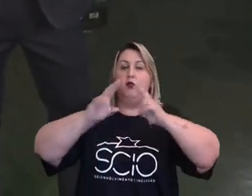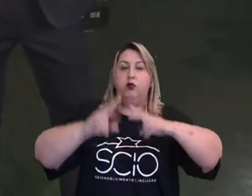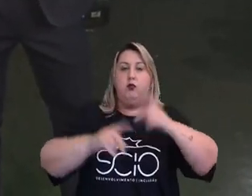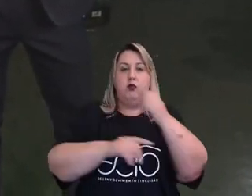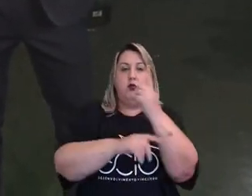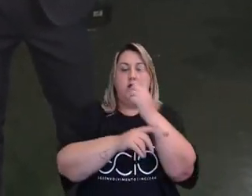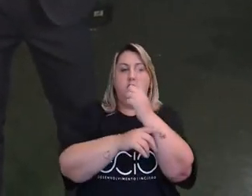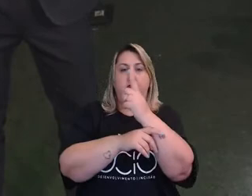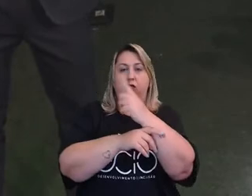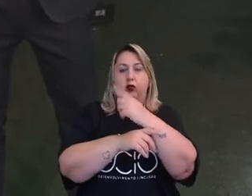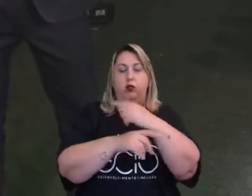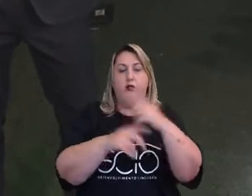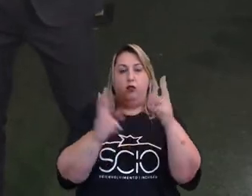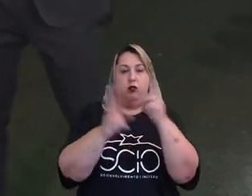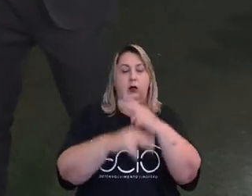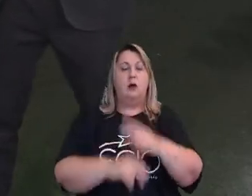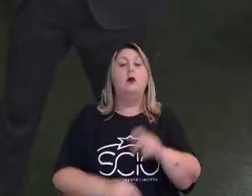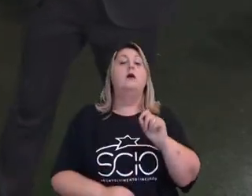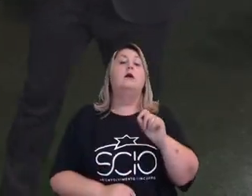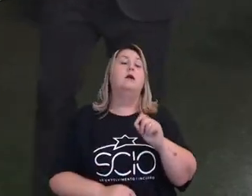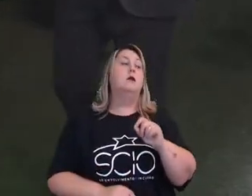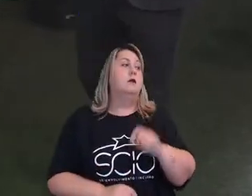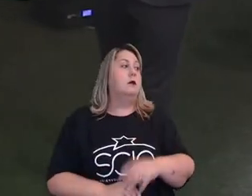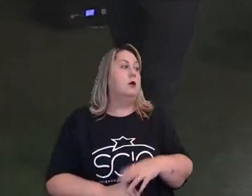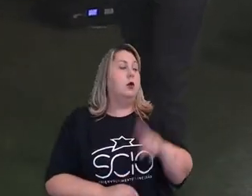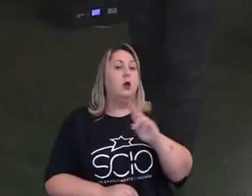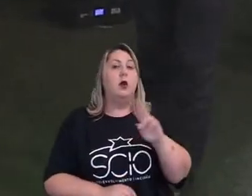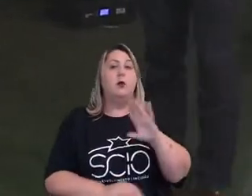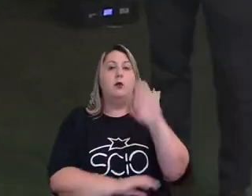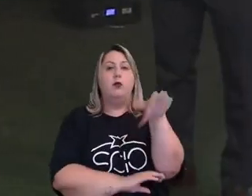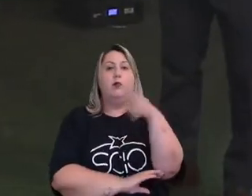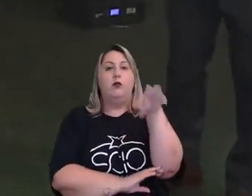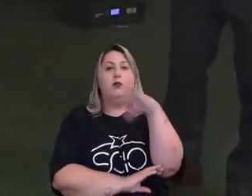participou do quiz essa semana. Pode ler o nome aí, cantor.